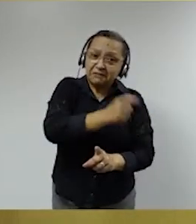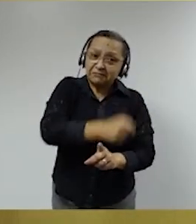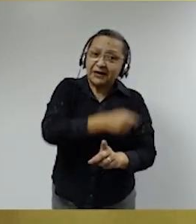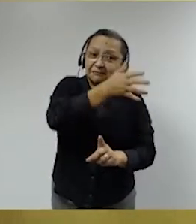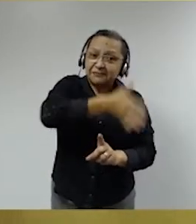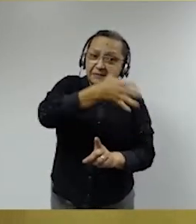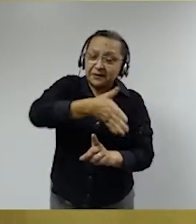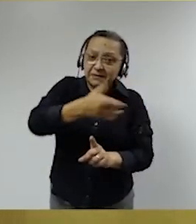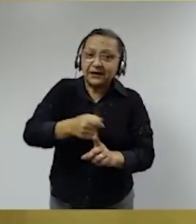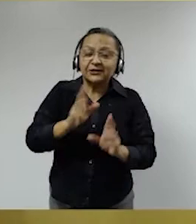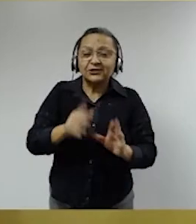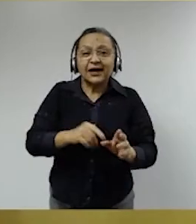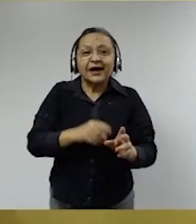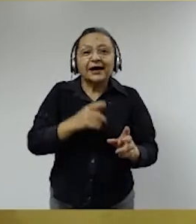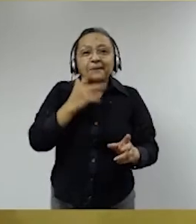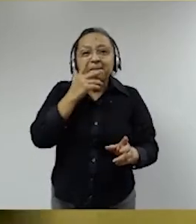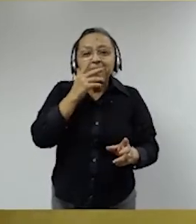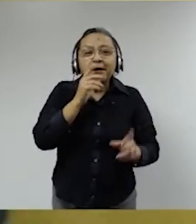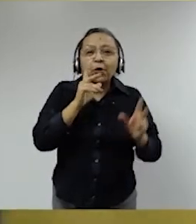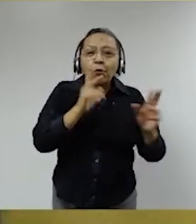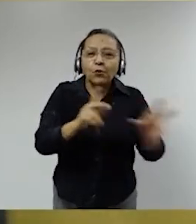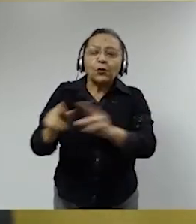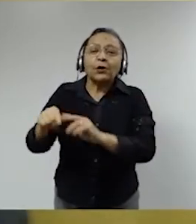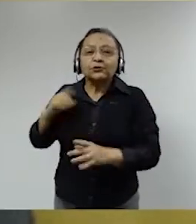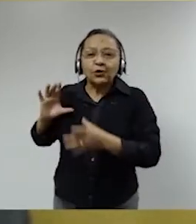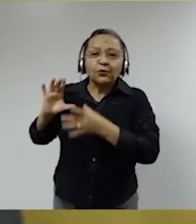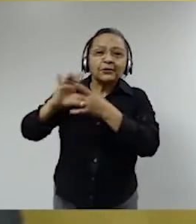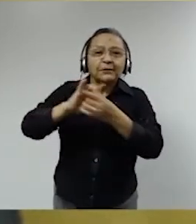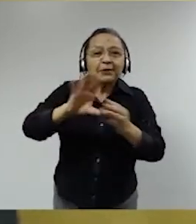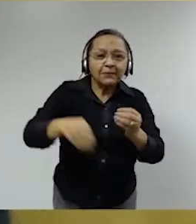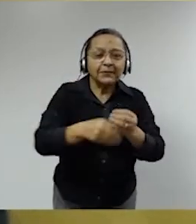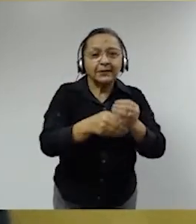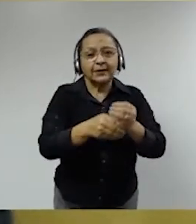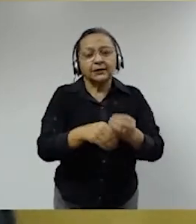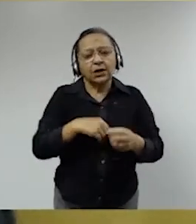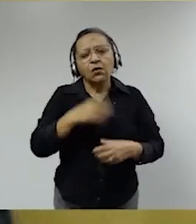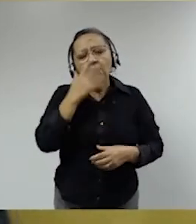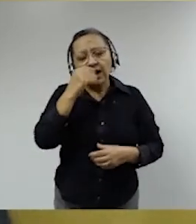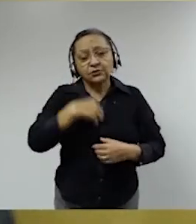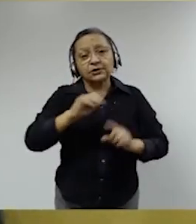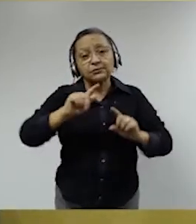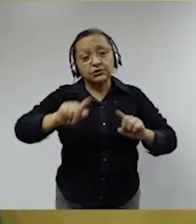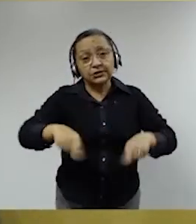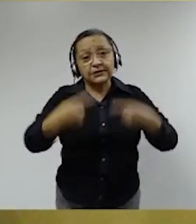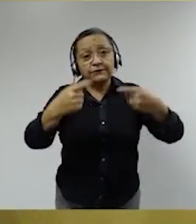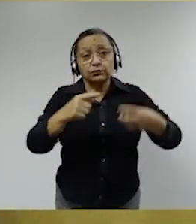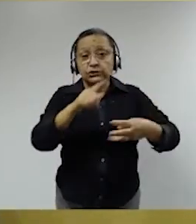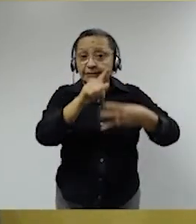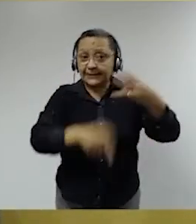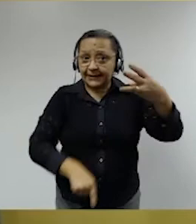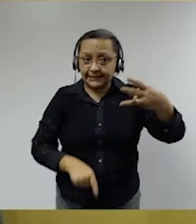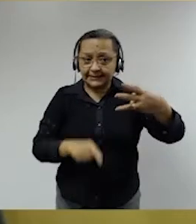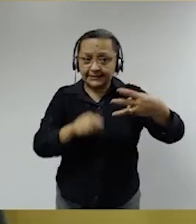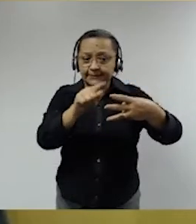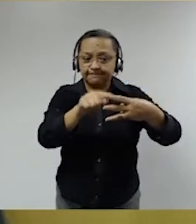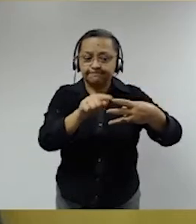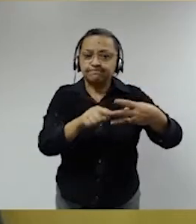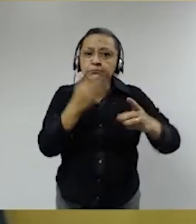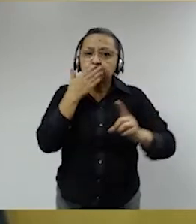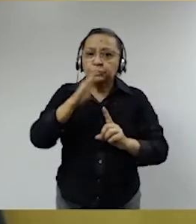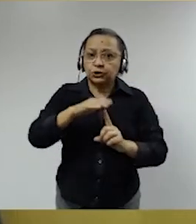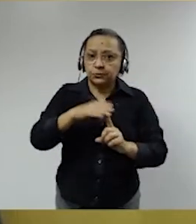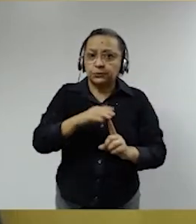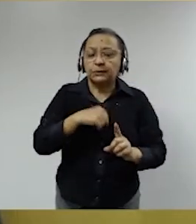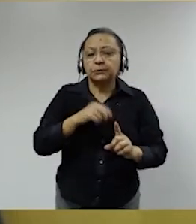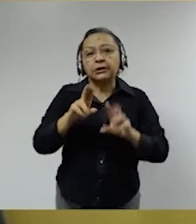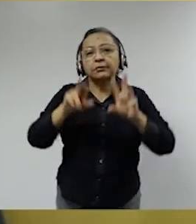anteriormente, eu acredito que nós temos desafios assim de 3 ordens que nós podemos aí destacar, né? Acho que o tema dos